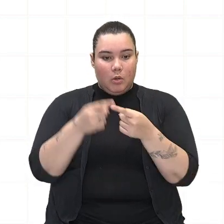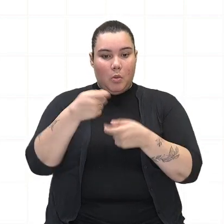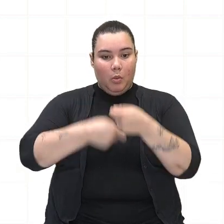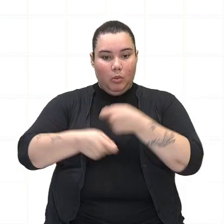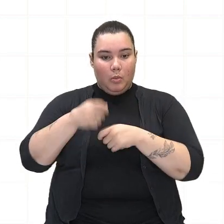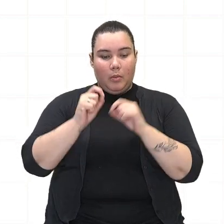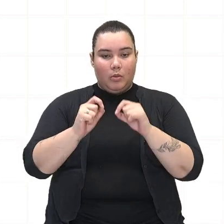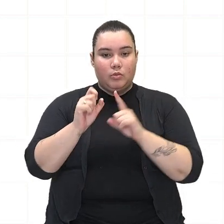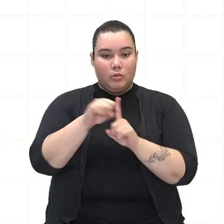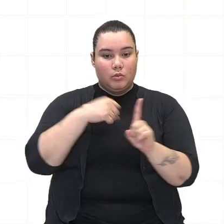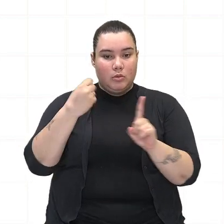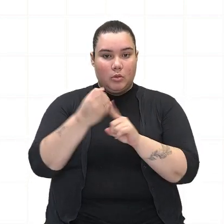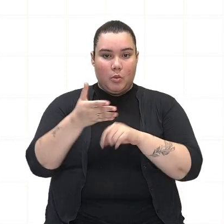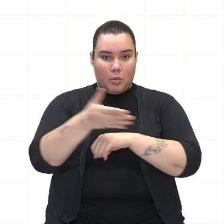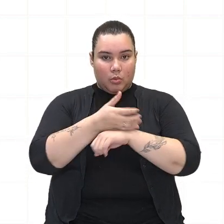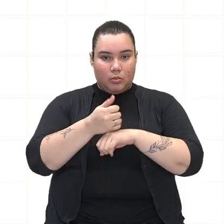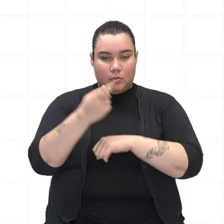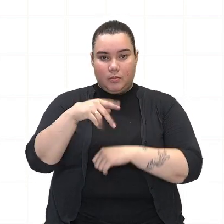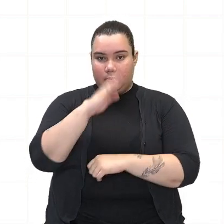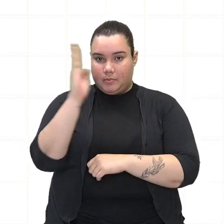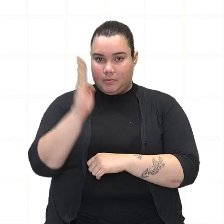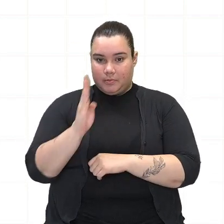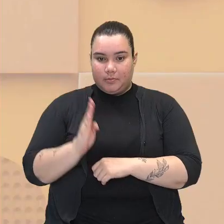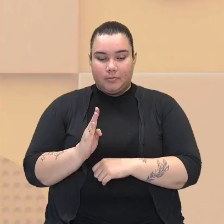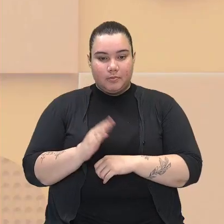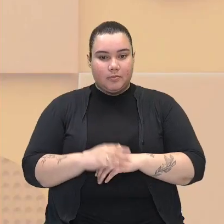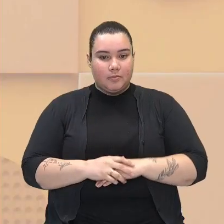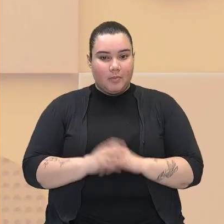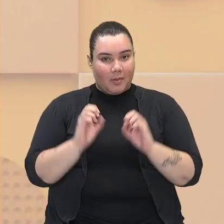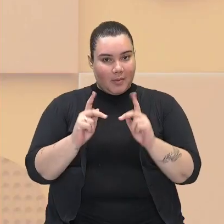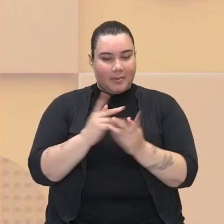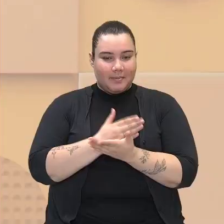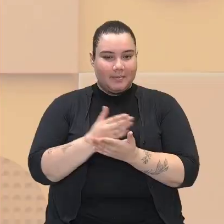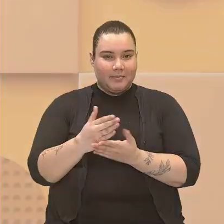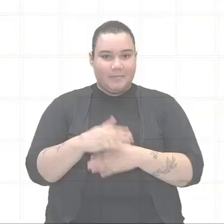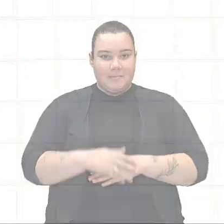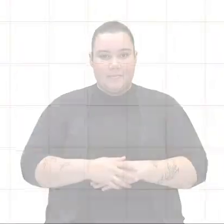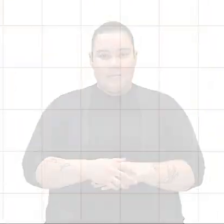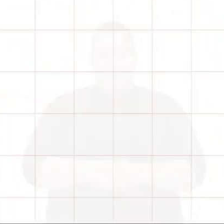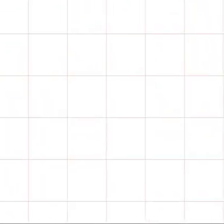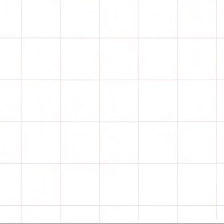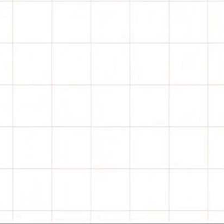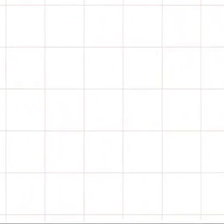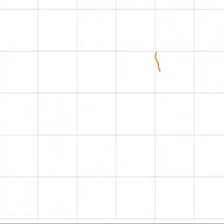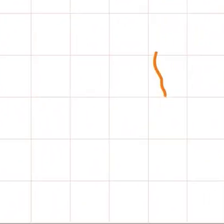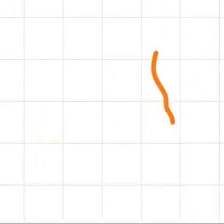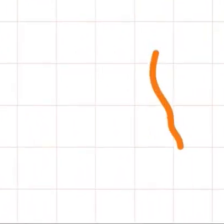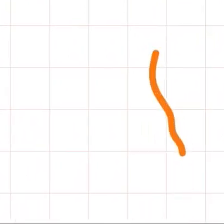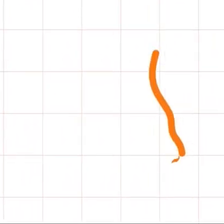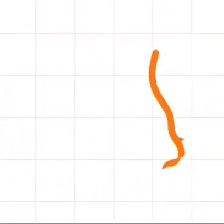econômica da sociedade colonial no Brasil. Vamos então à nossa aula.